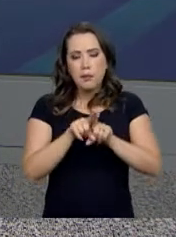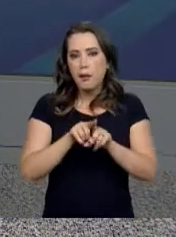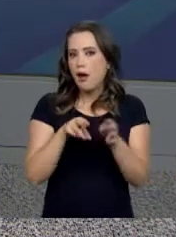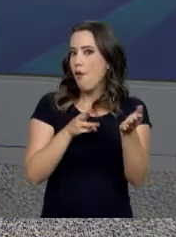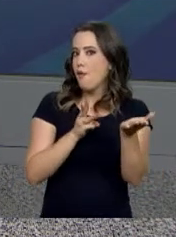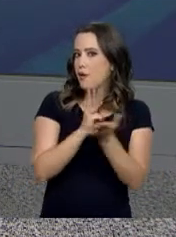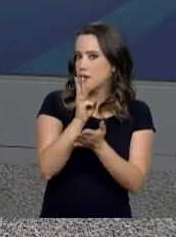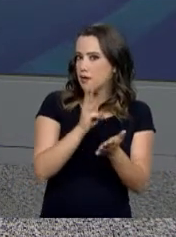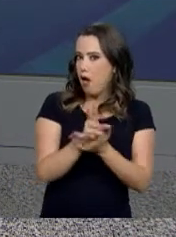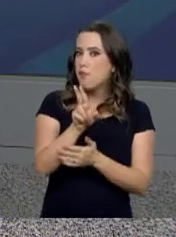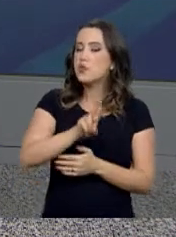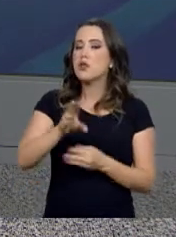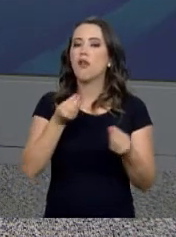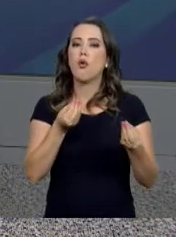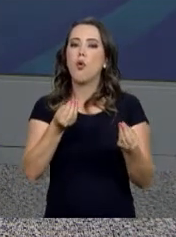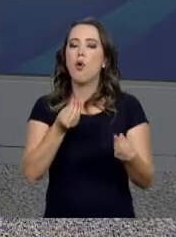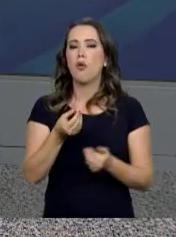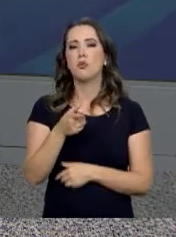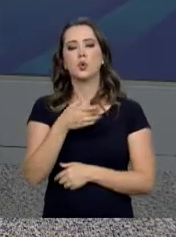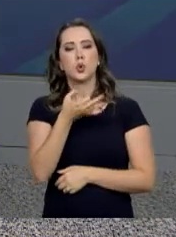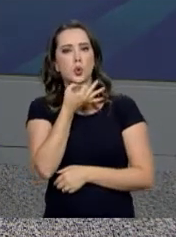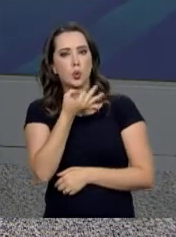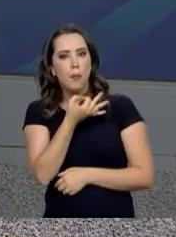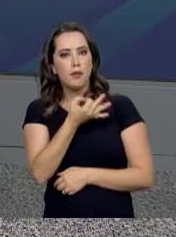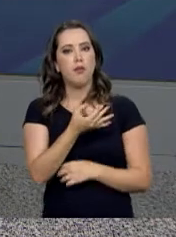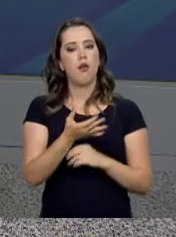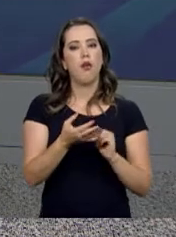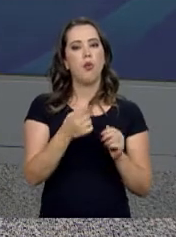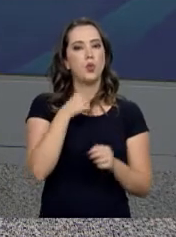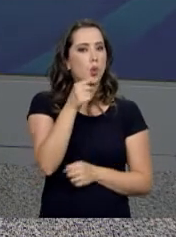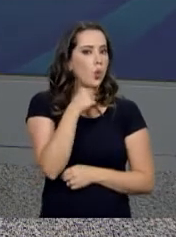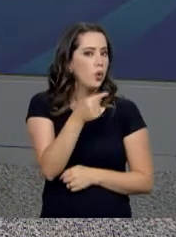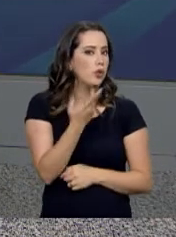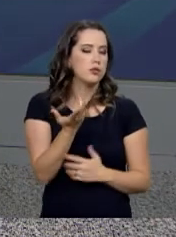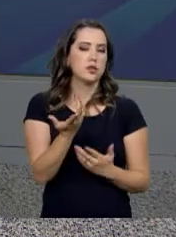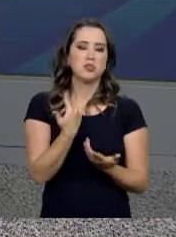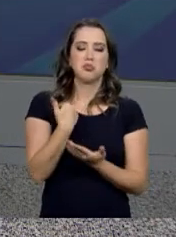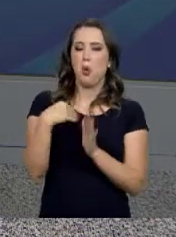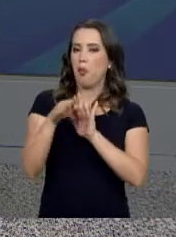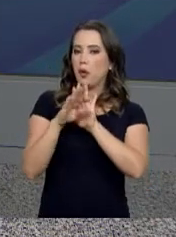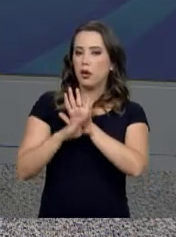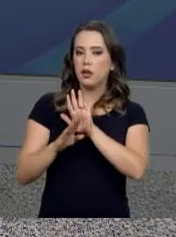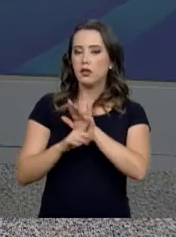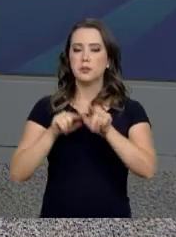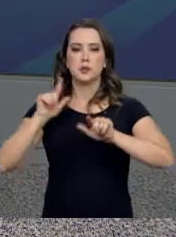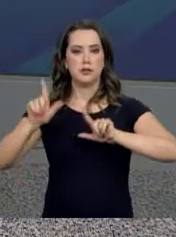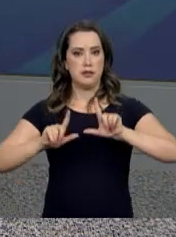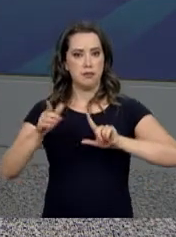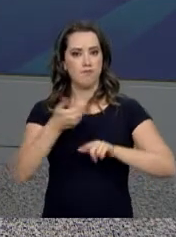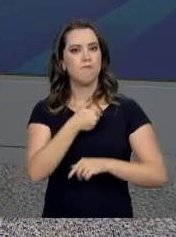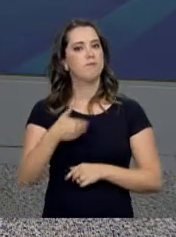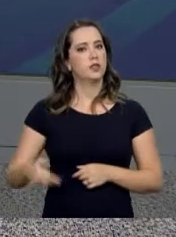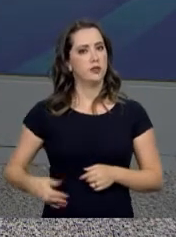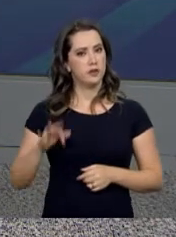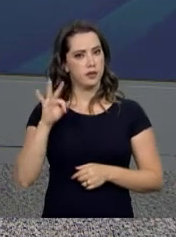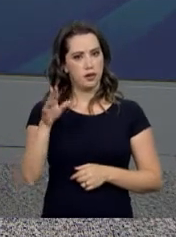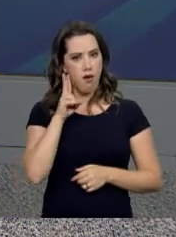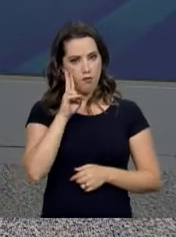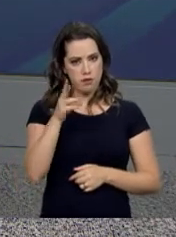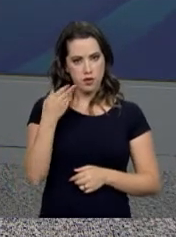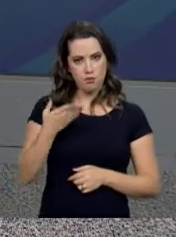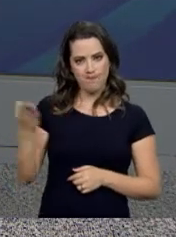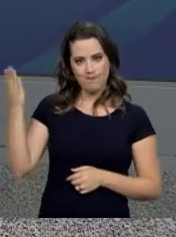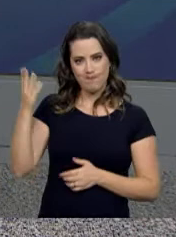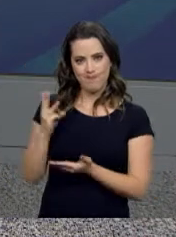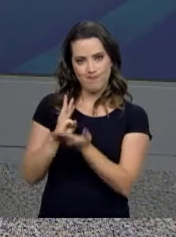suas sugestões de reportagens ou dúvidas sobre programas e ações do governo federal para o nosso WhatsApp. Anote aí o número